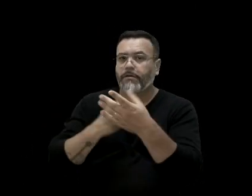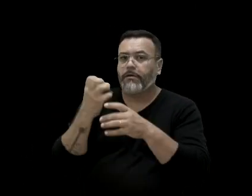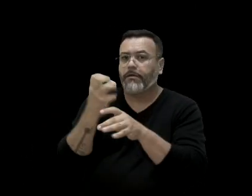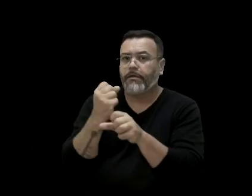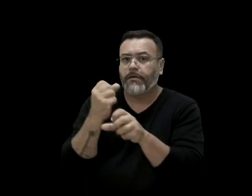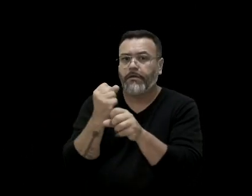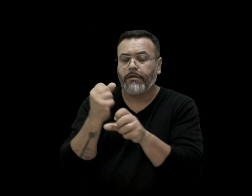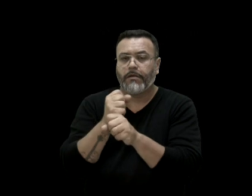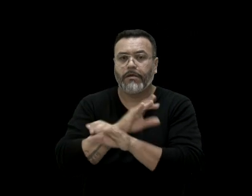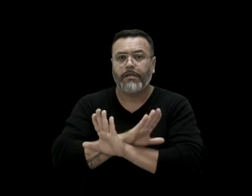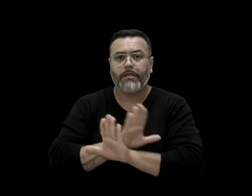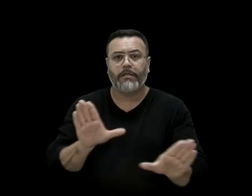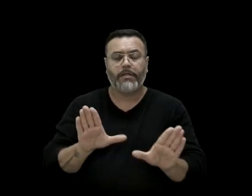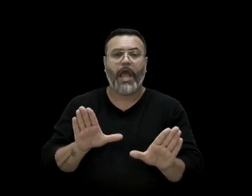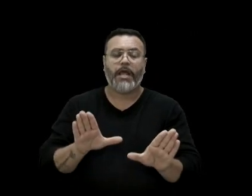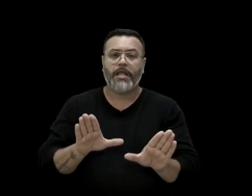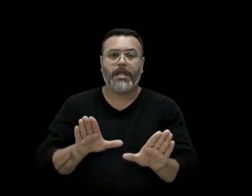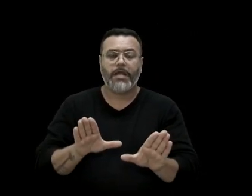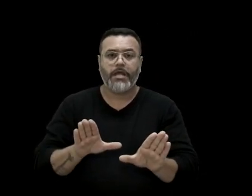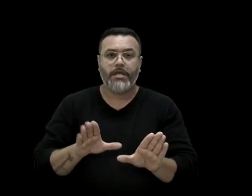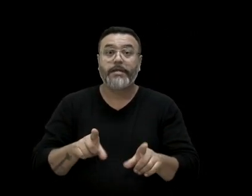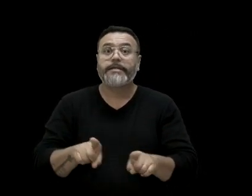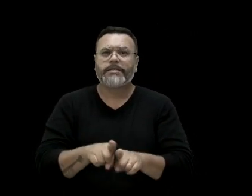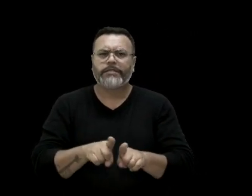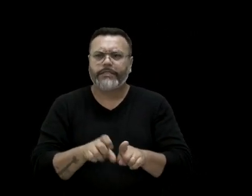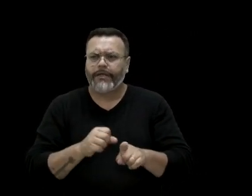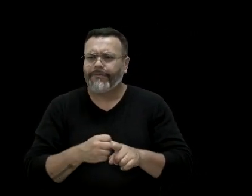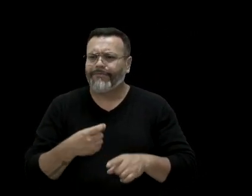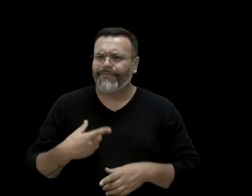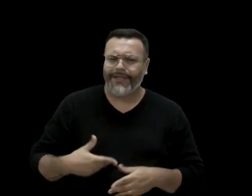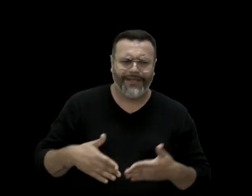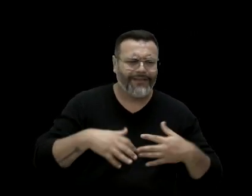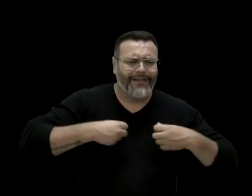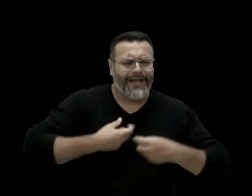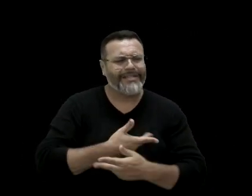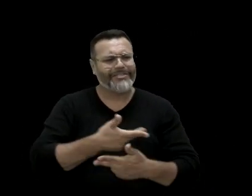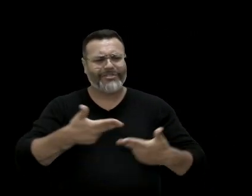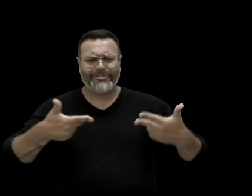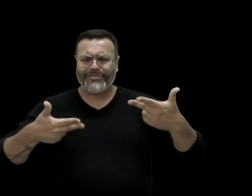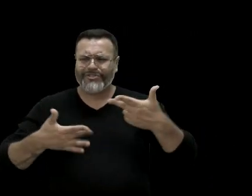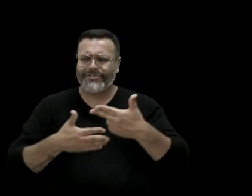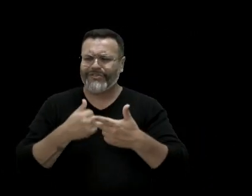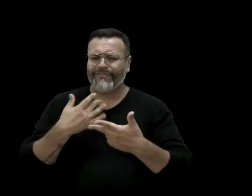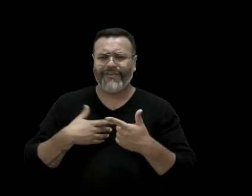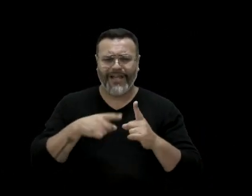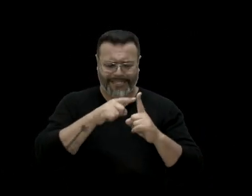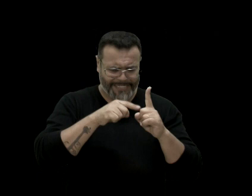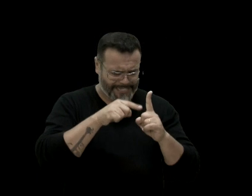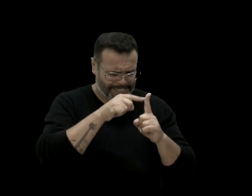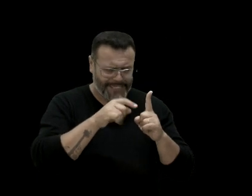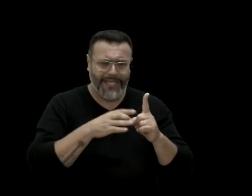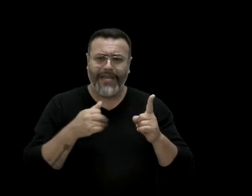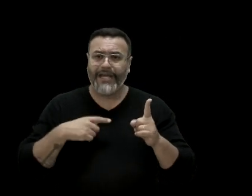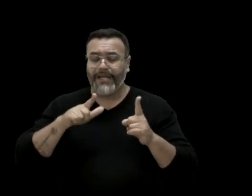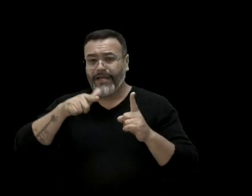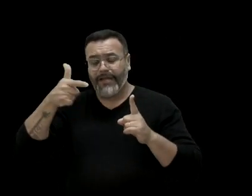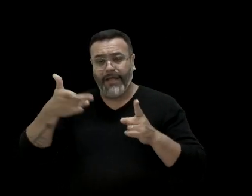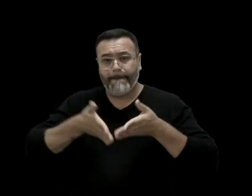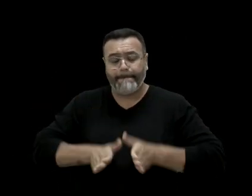não são contabilizadas as centenas de gestantes e puérperas que morrem por causas externas, como